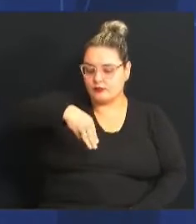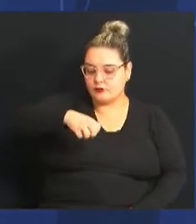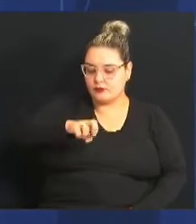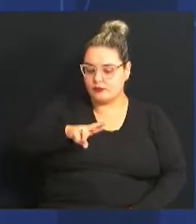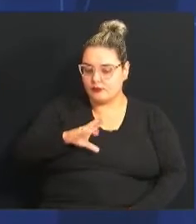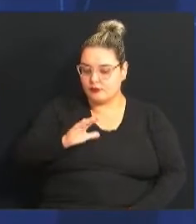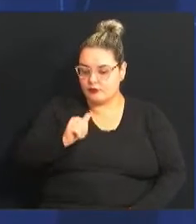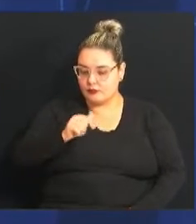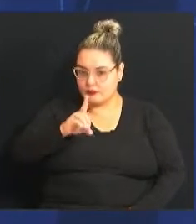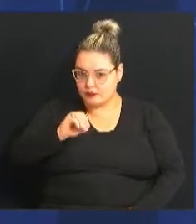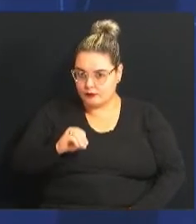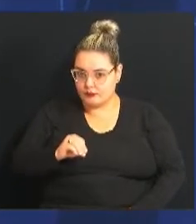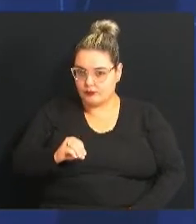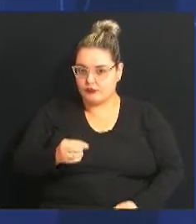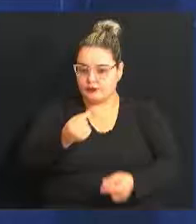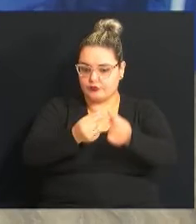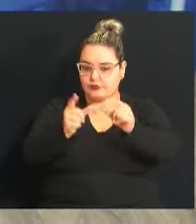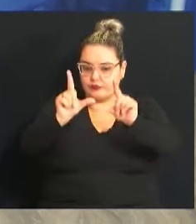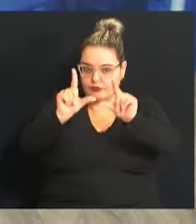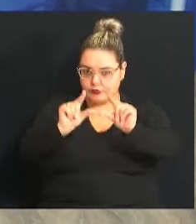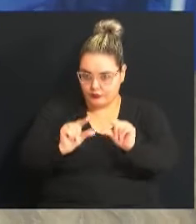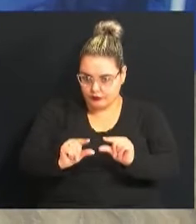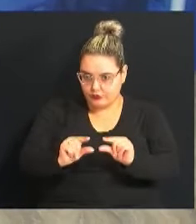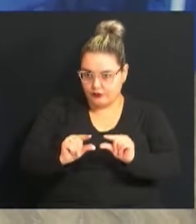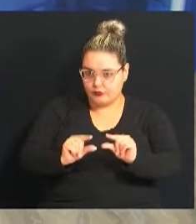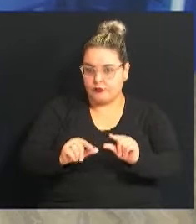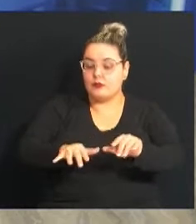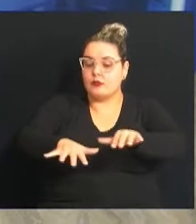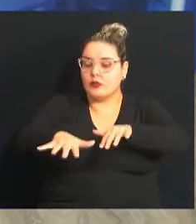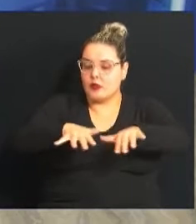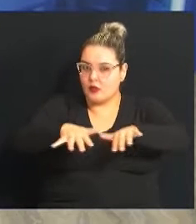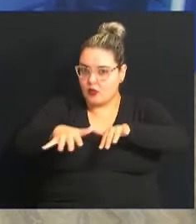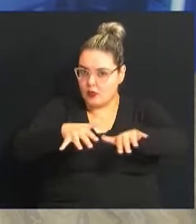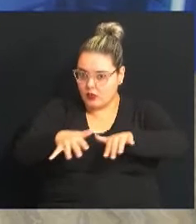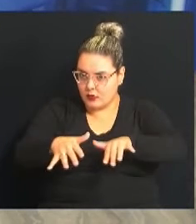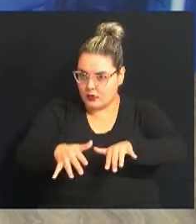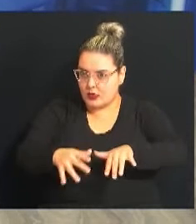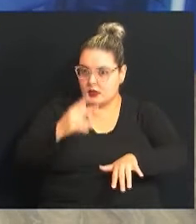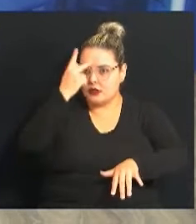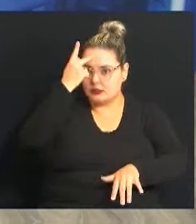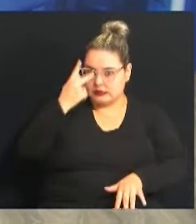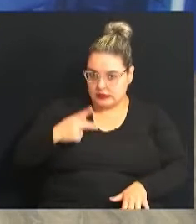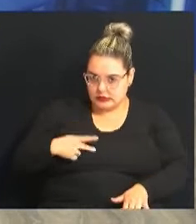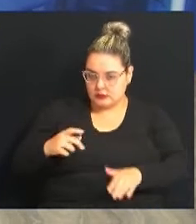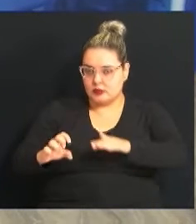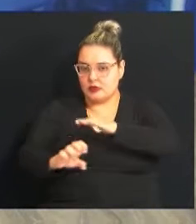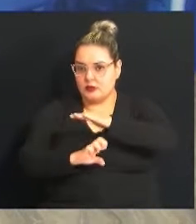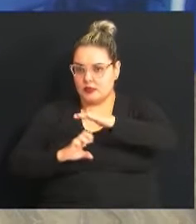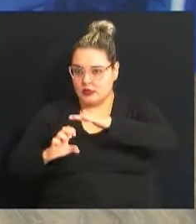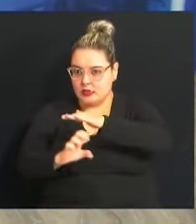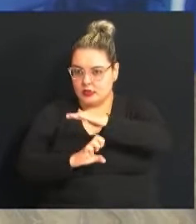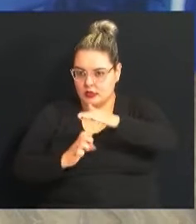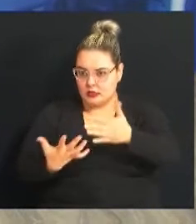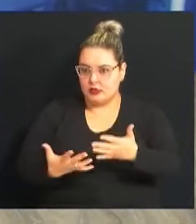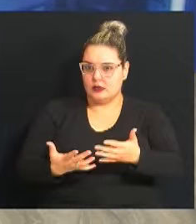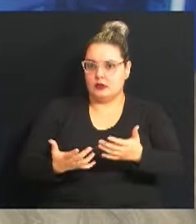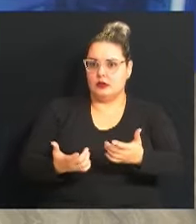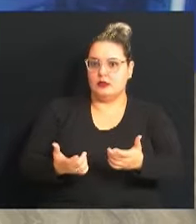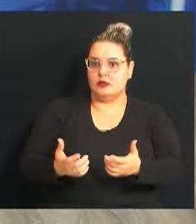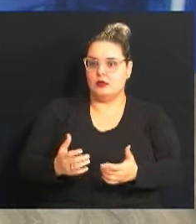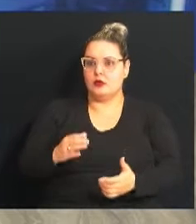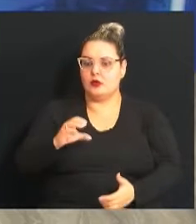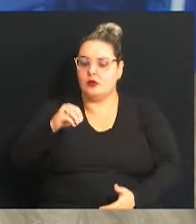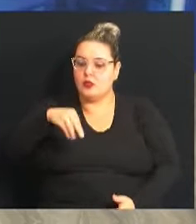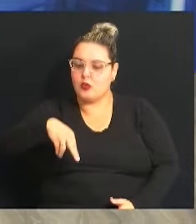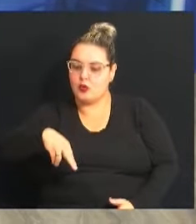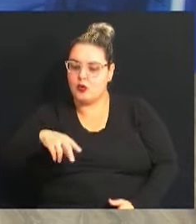derrubem o preço, o próprio mercado. Então, isso é um movimento das próprias empresas, grandes conglomerados,